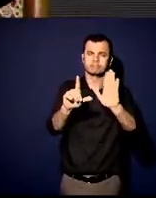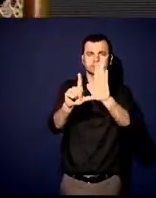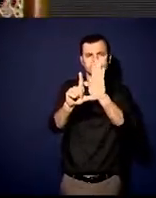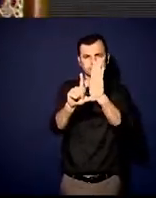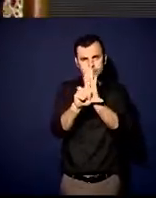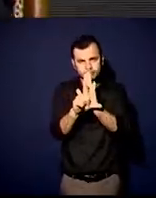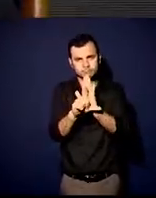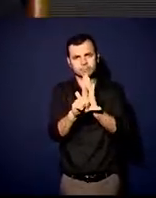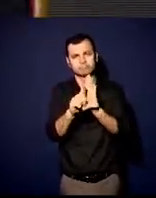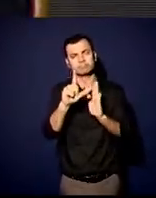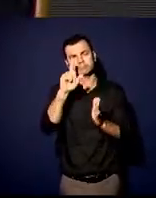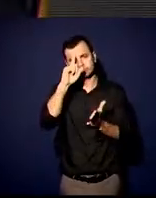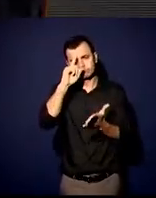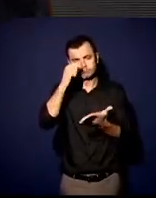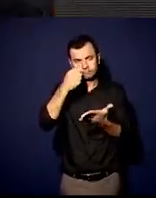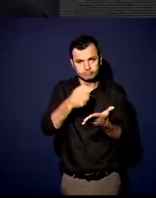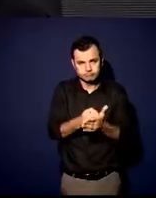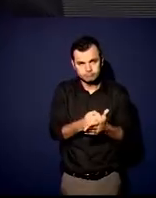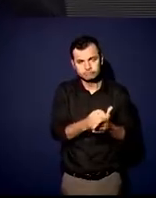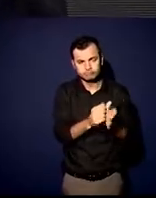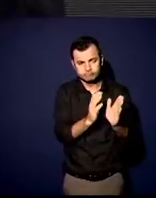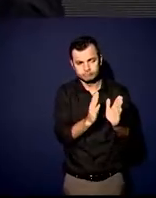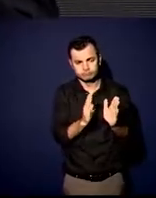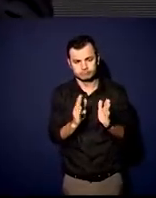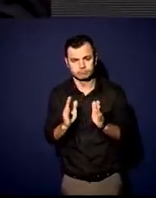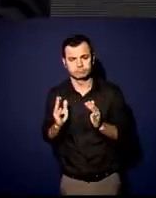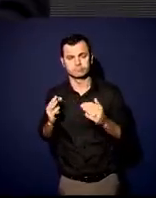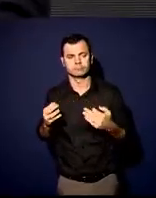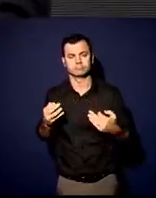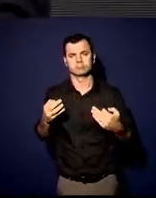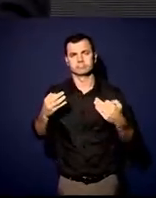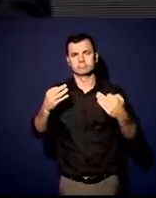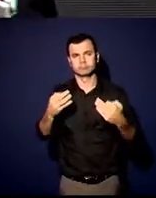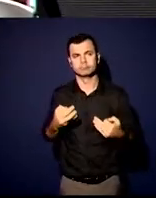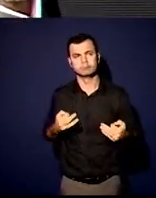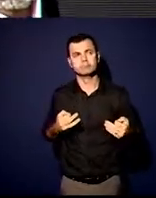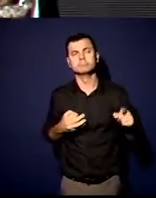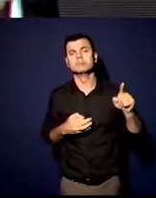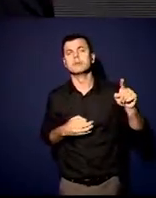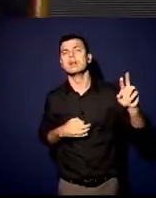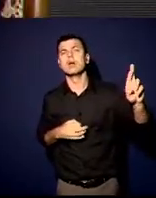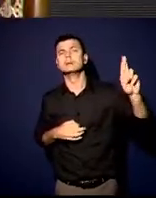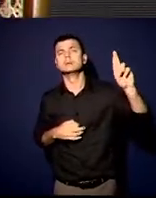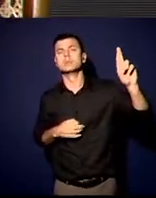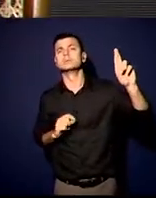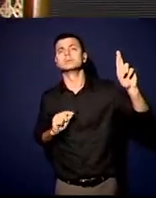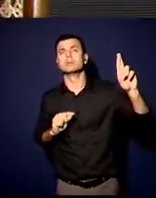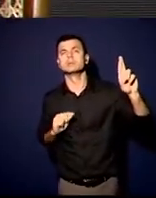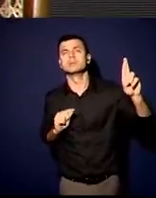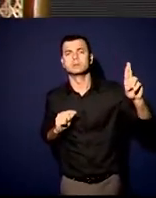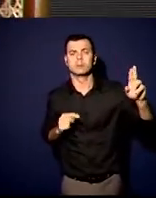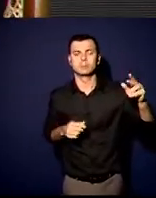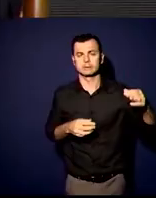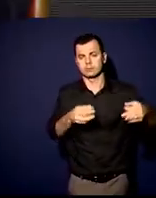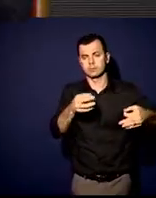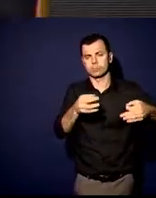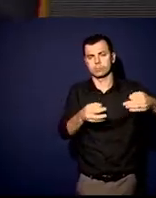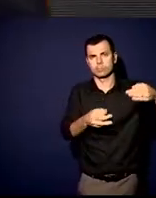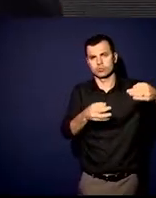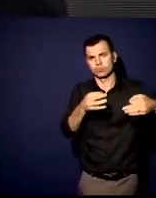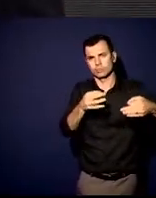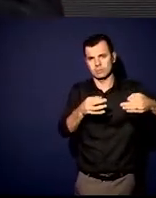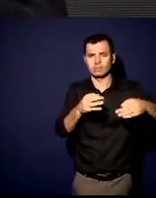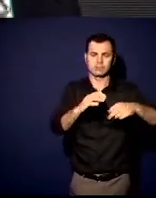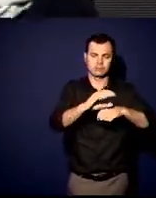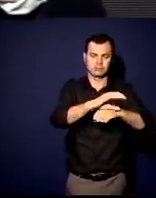as pautas o que é que a gente precisa fazer a competência do supremo era só um tribunal constitucional hoje vai